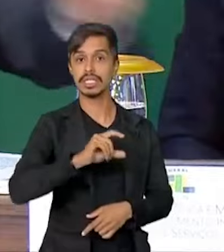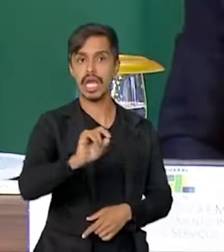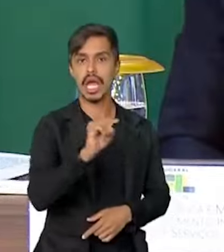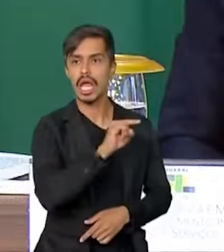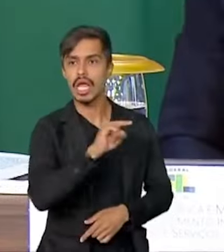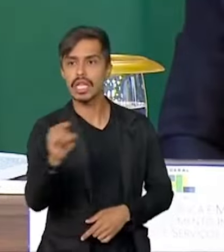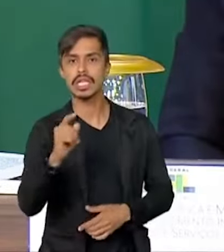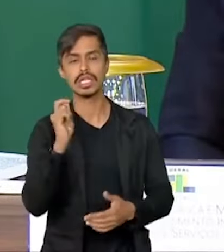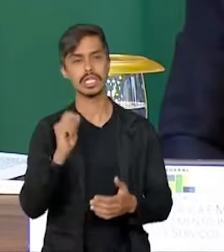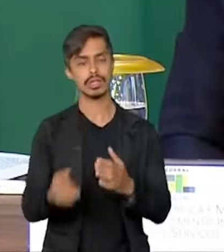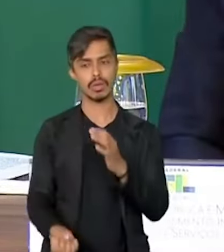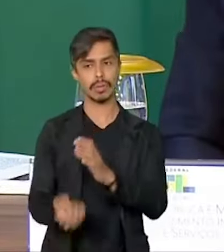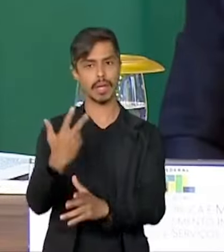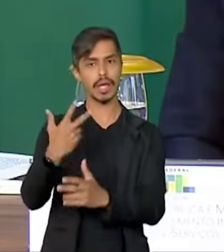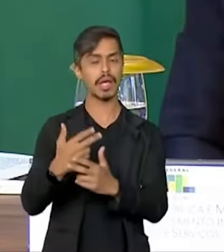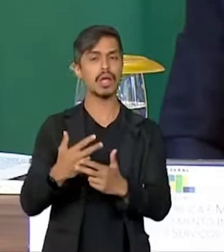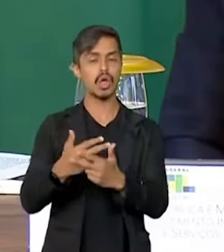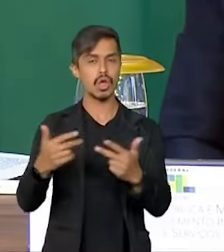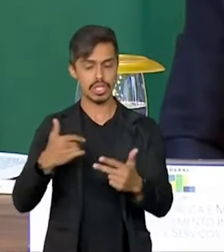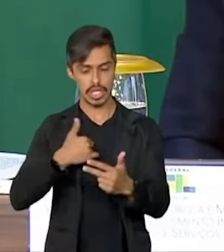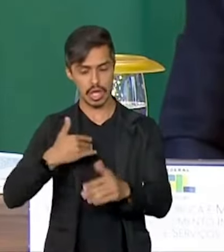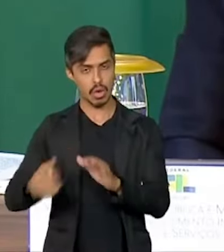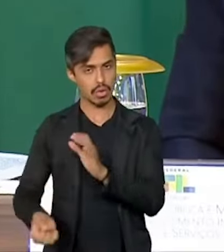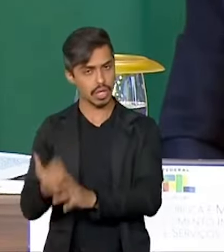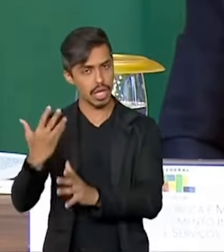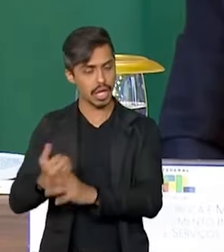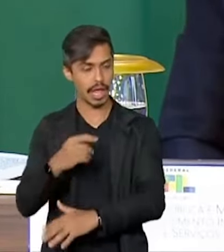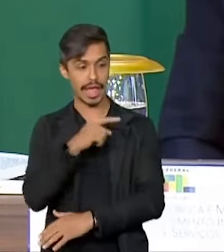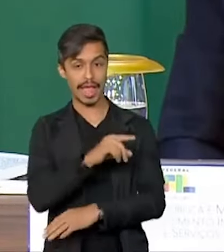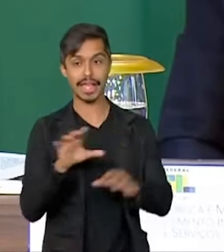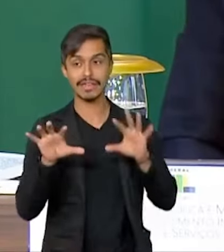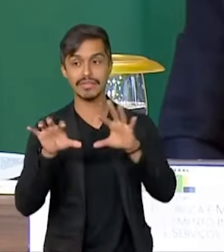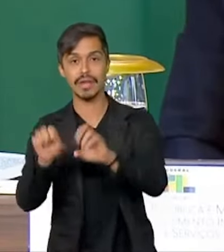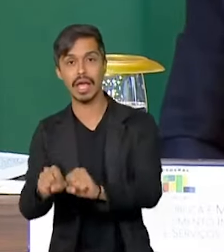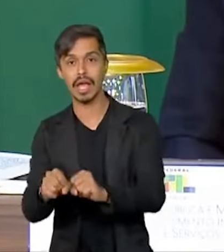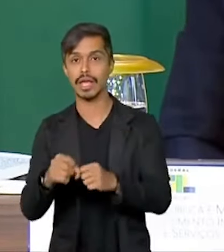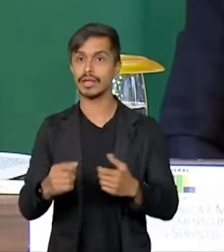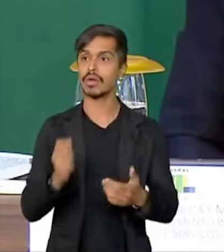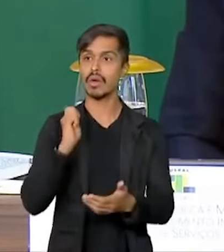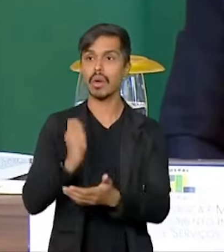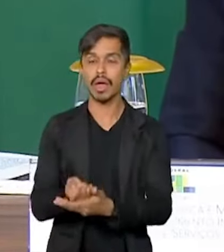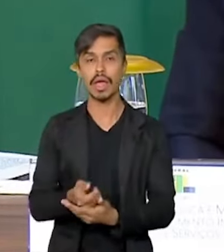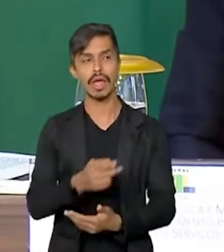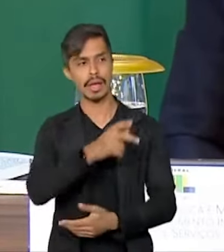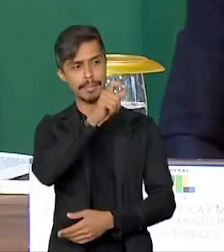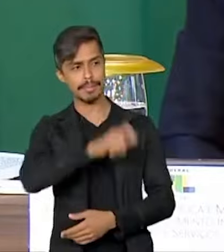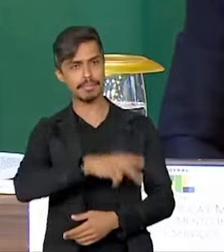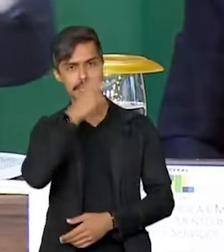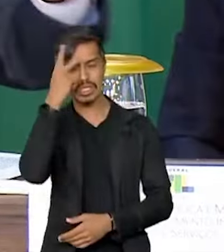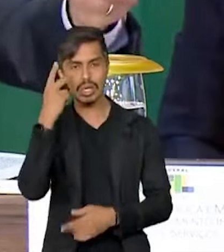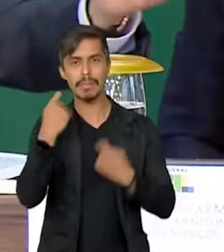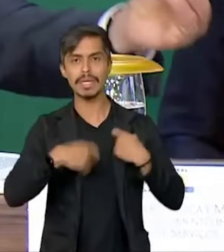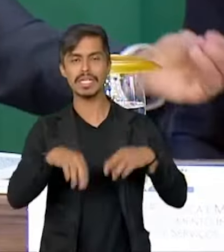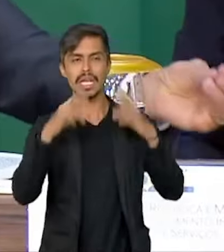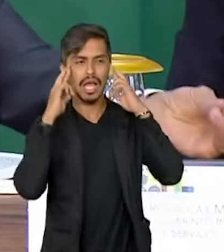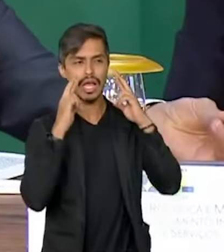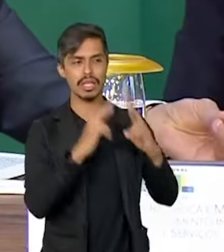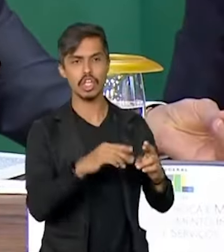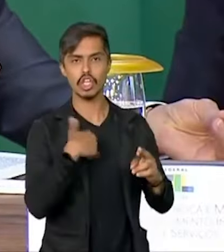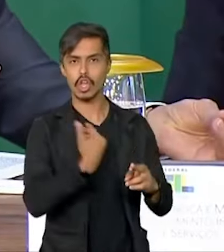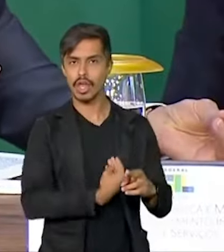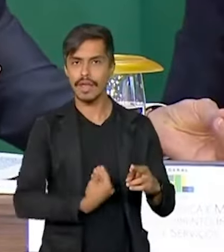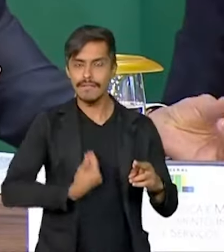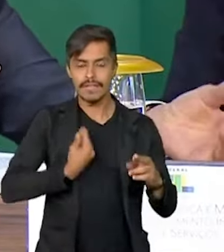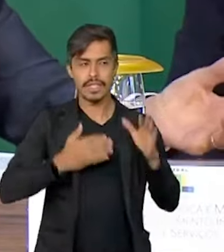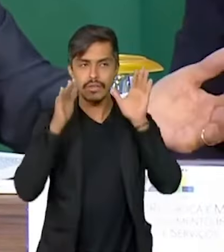comprar o que eu produzo, então ele é meu consumidor. O consumidor não tem que ser bem tratado, bem respeitado, não é para eles que nós